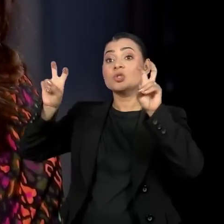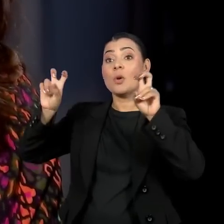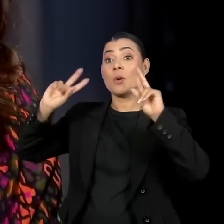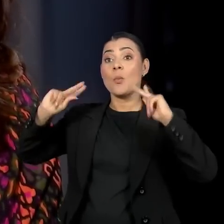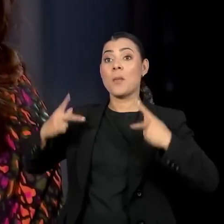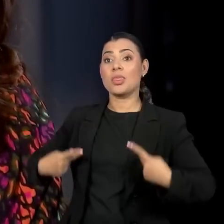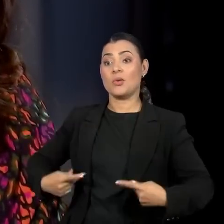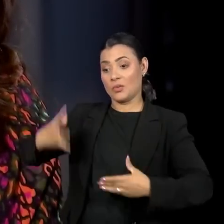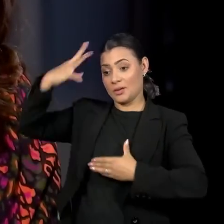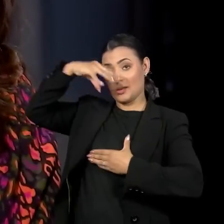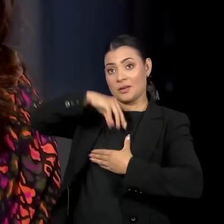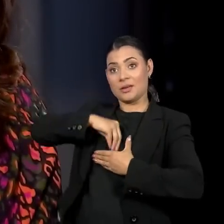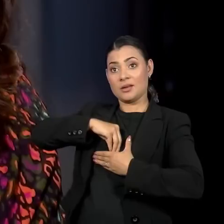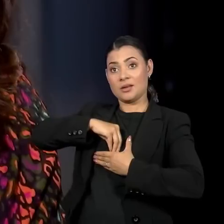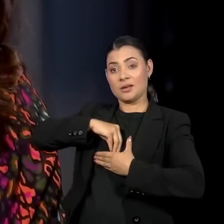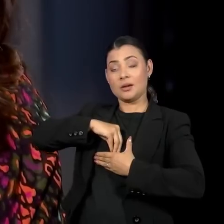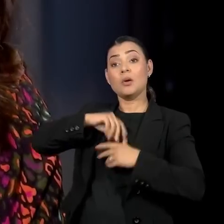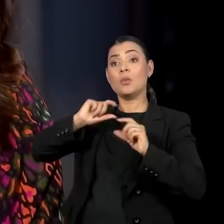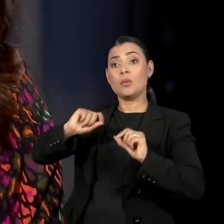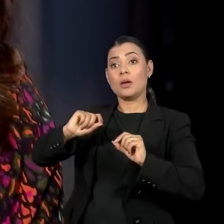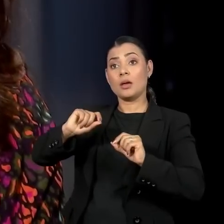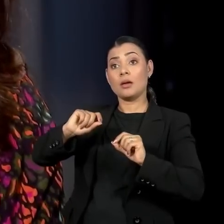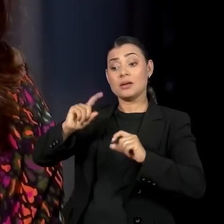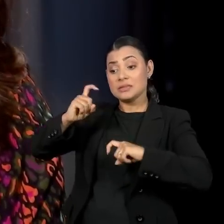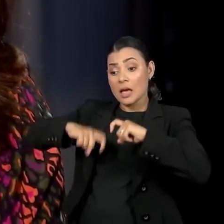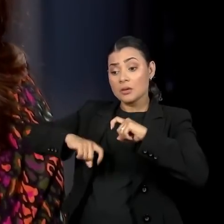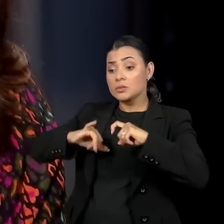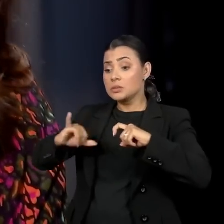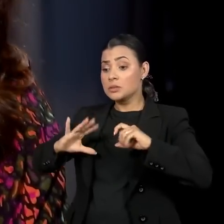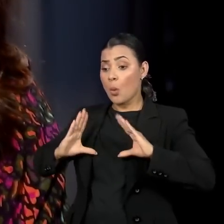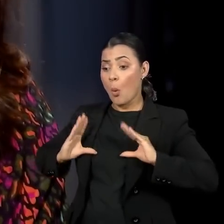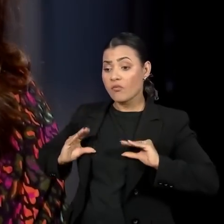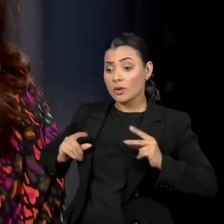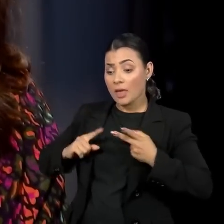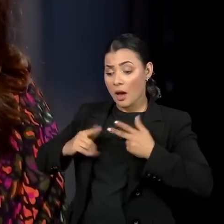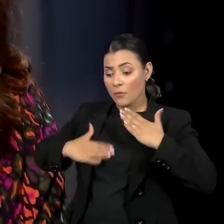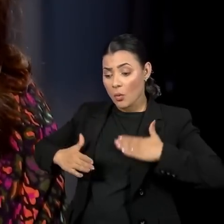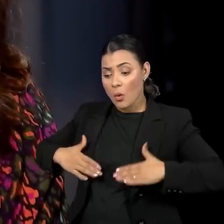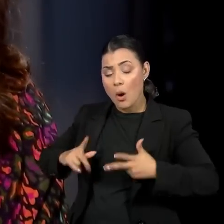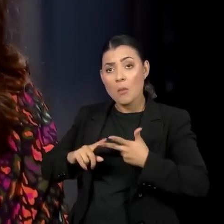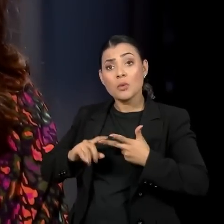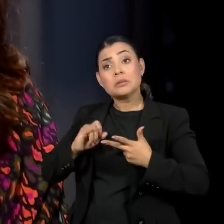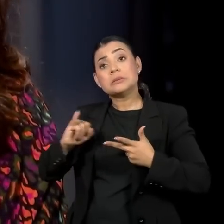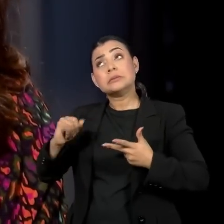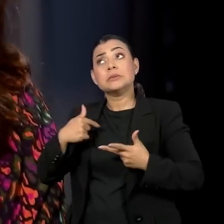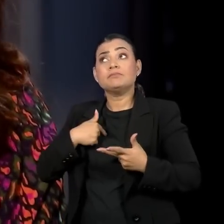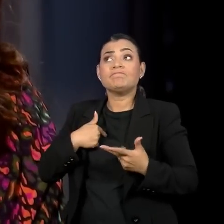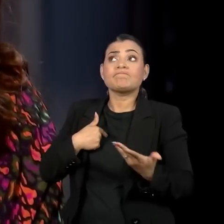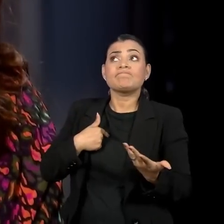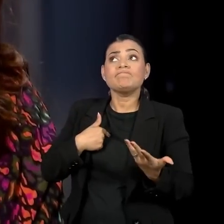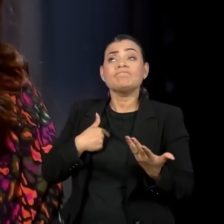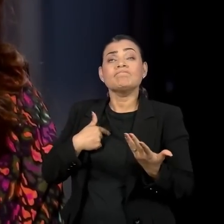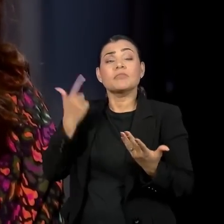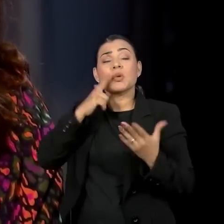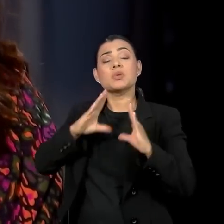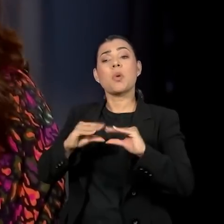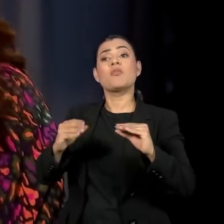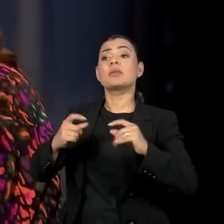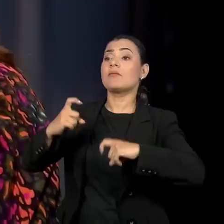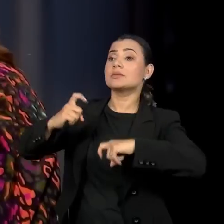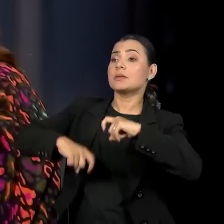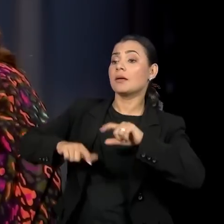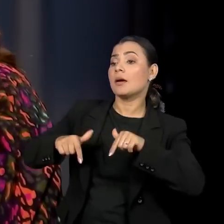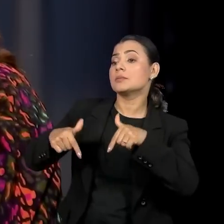O quanto eu tô me sentindo confortável nesse corpo, né? O quanto eu tô me sentindo confortável de fazer